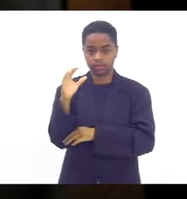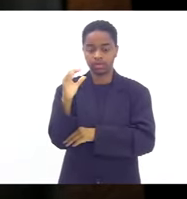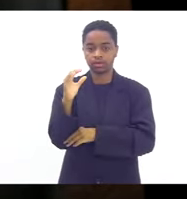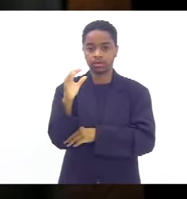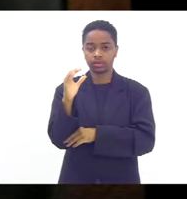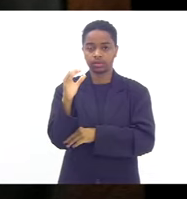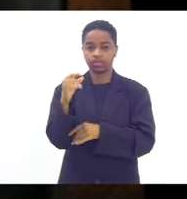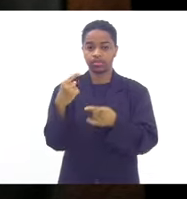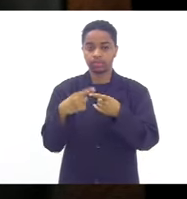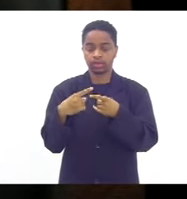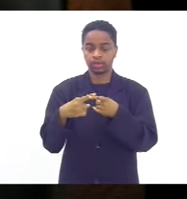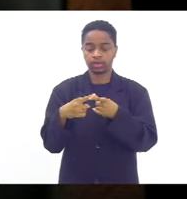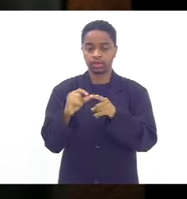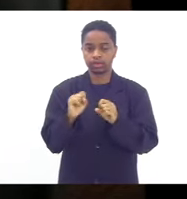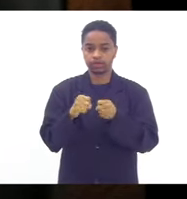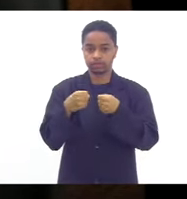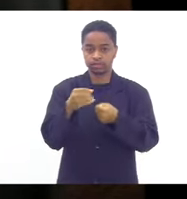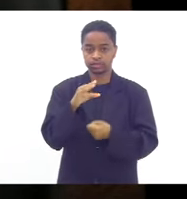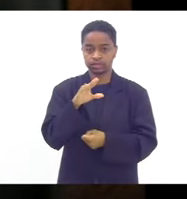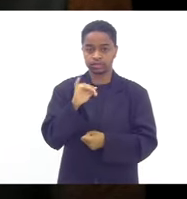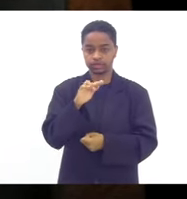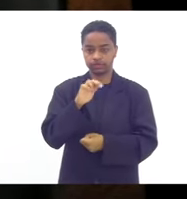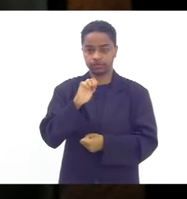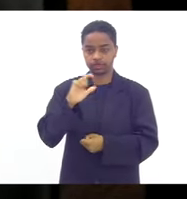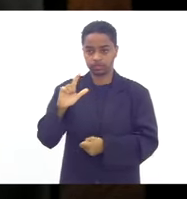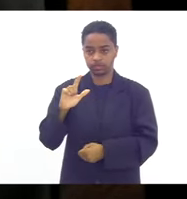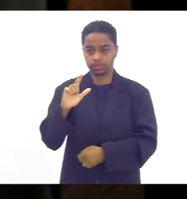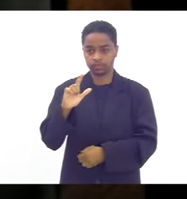onde a Defesa Civil